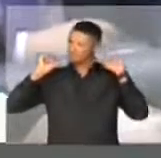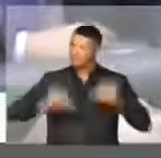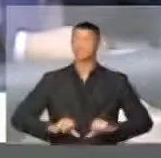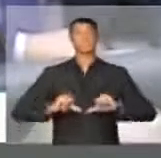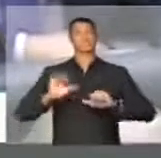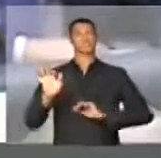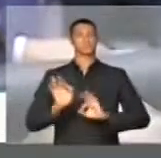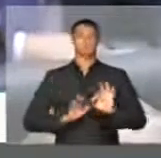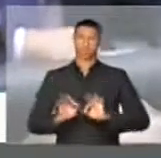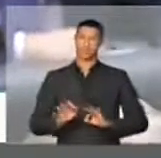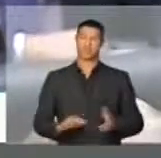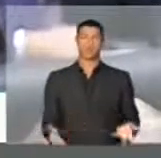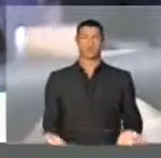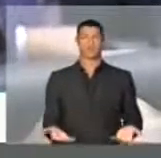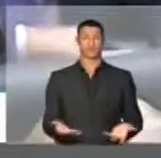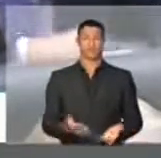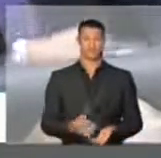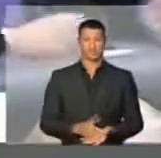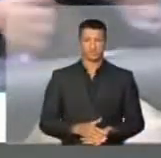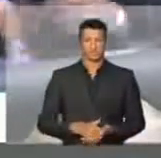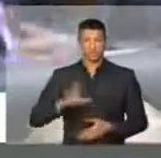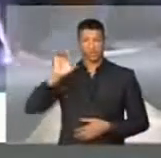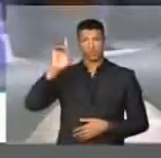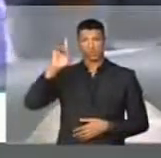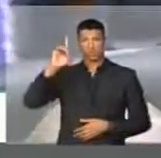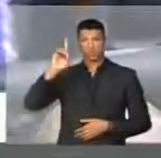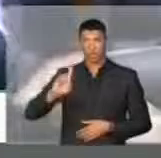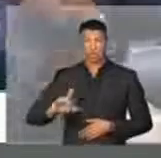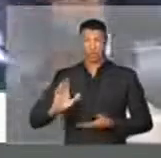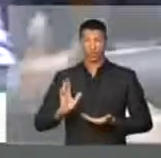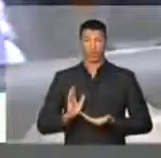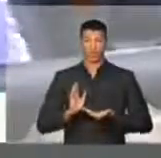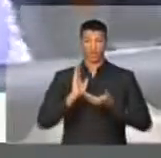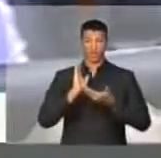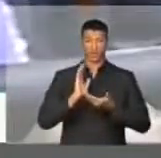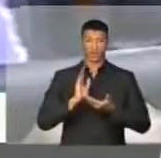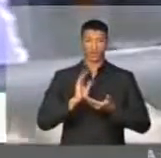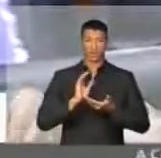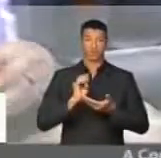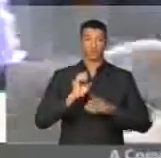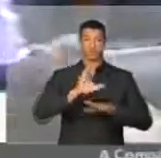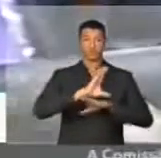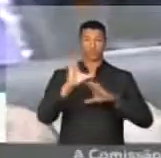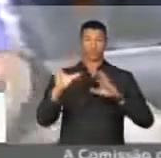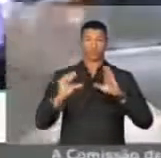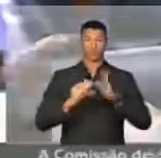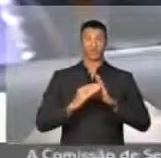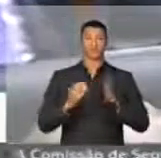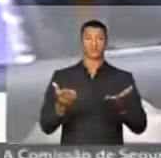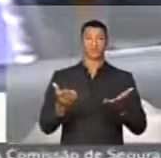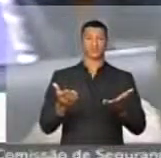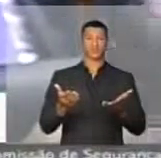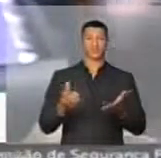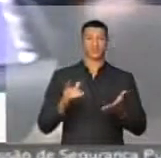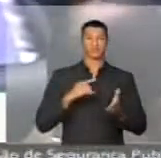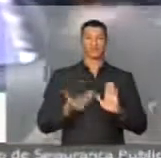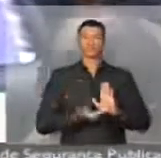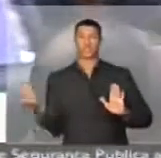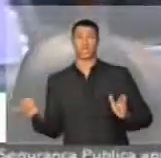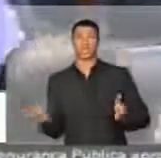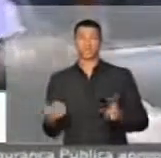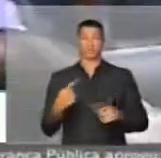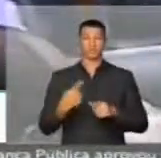seu funcionamento. Diretores da casa, inclusive concursados, volta e meia exonerados